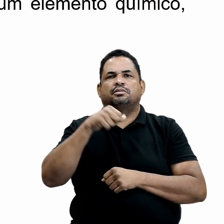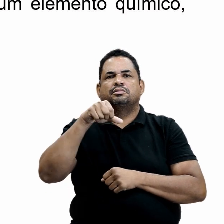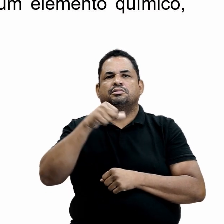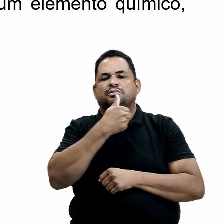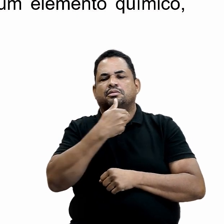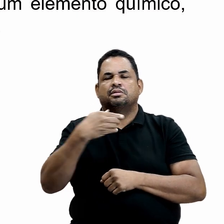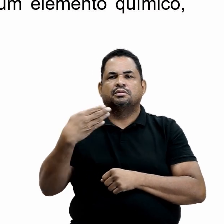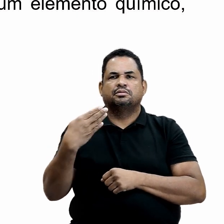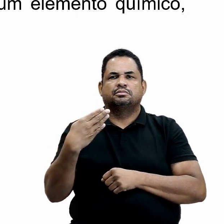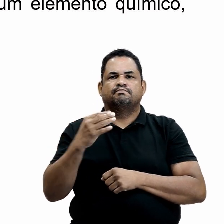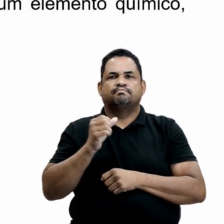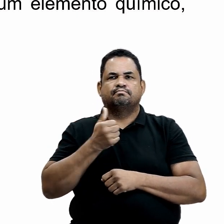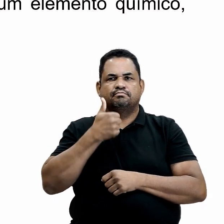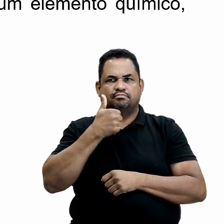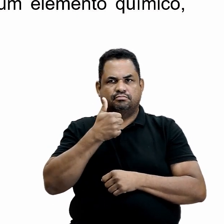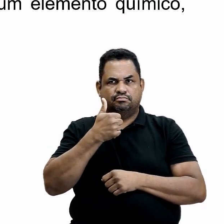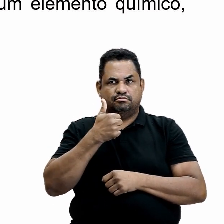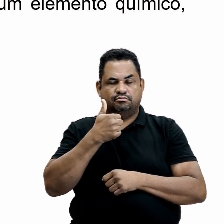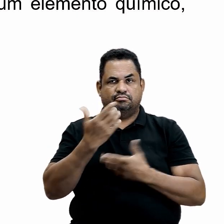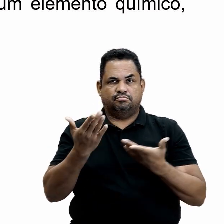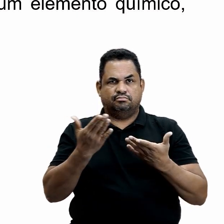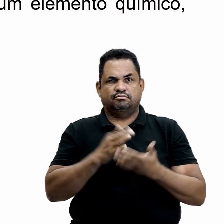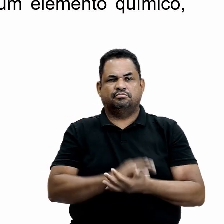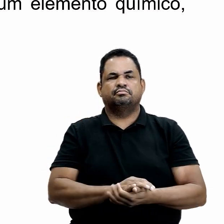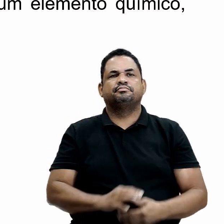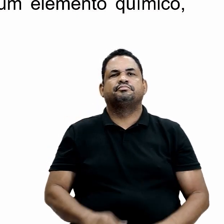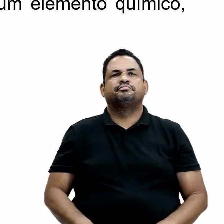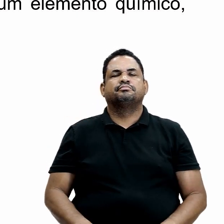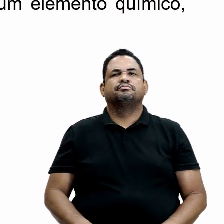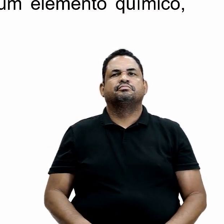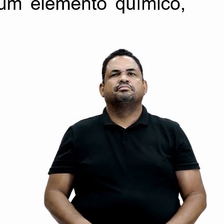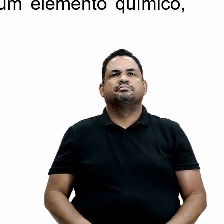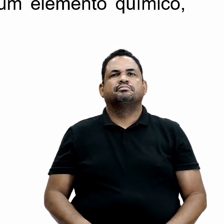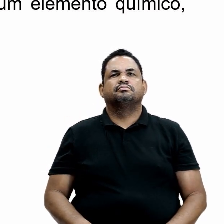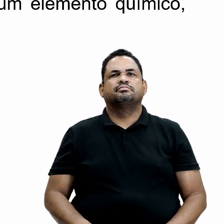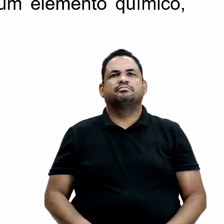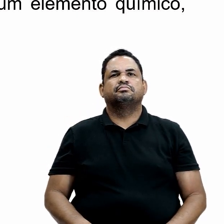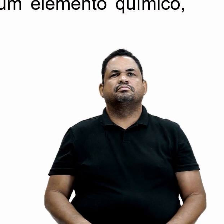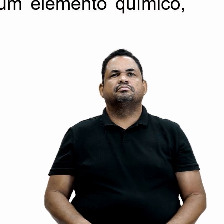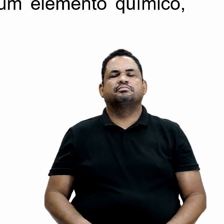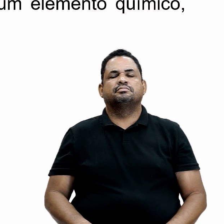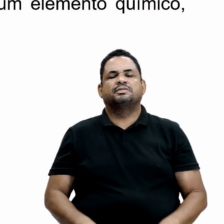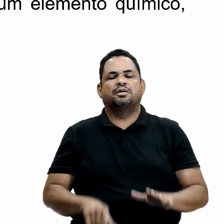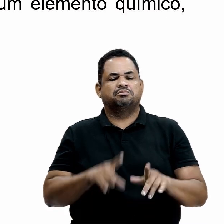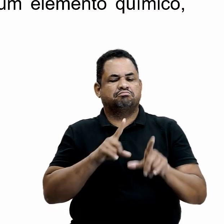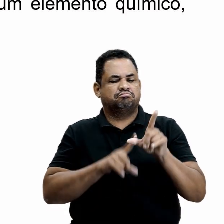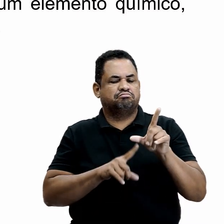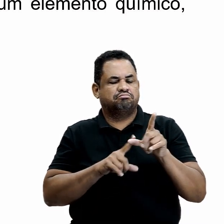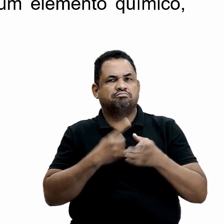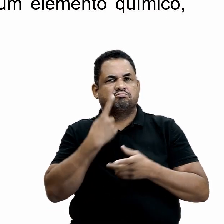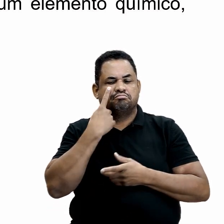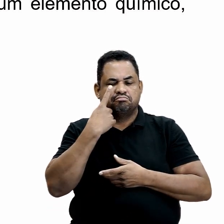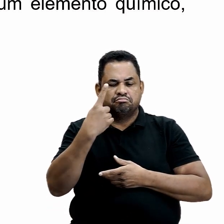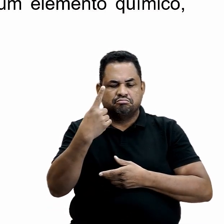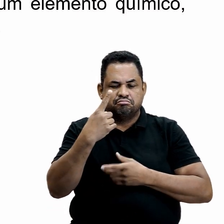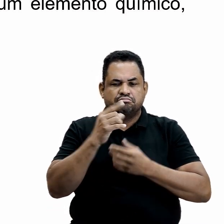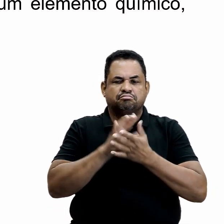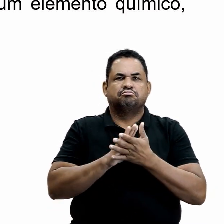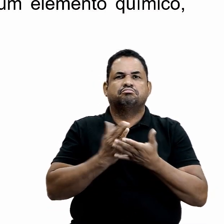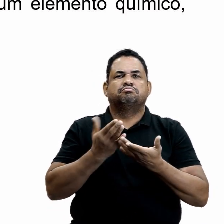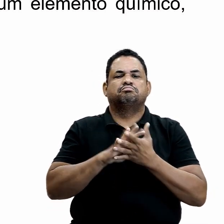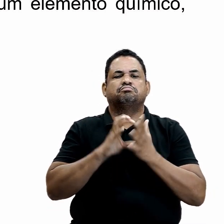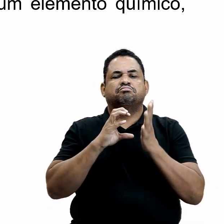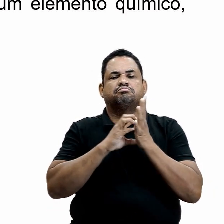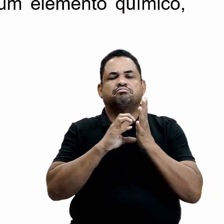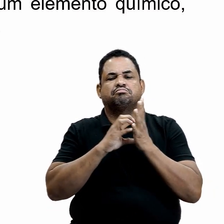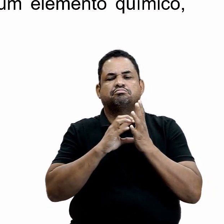1914. Tá? Olha só, repito. O elemento químico nada mais é, gente, são letras, né? Você vê o elemento químico, o símbolo do